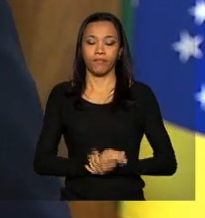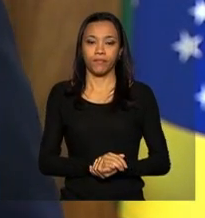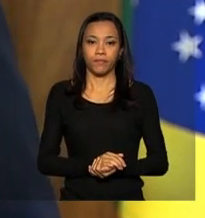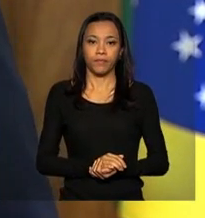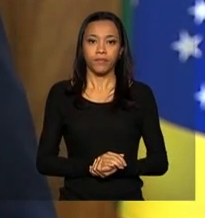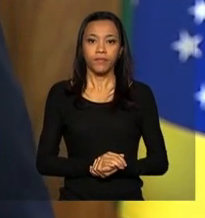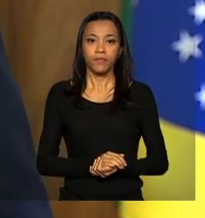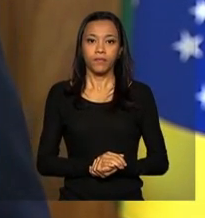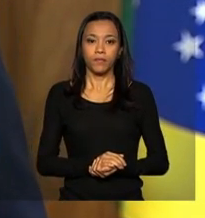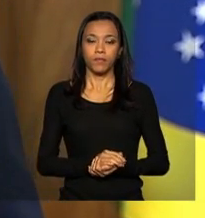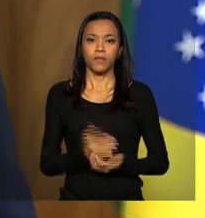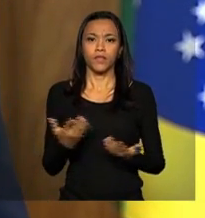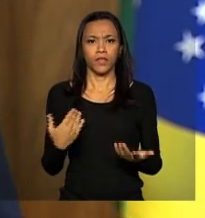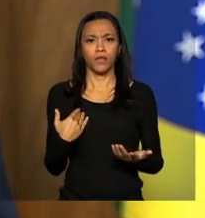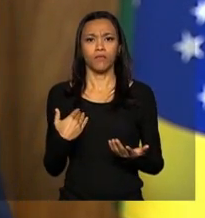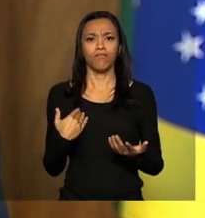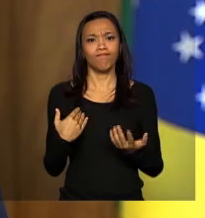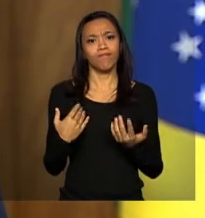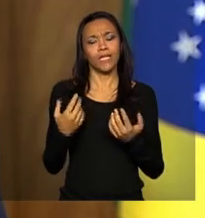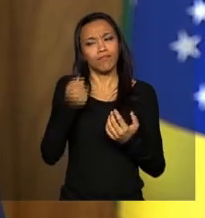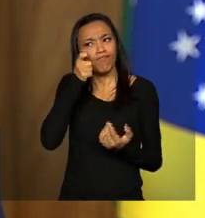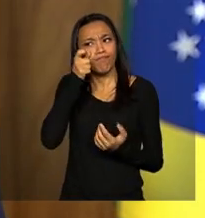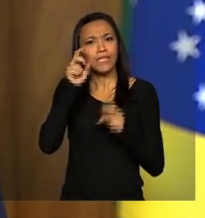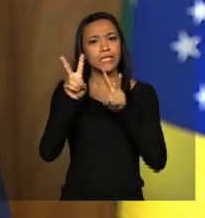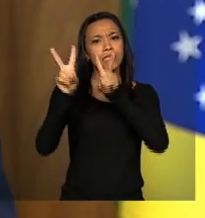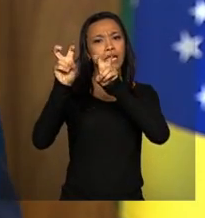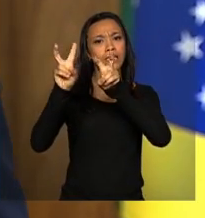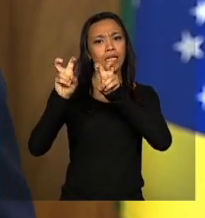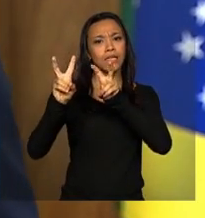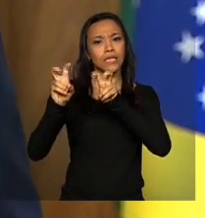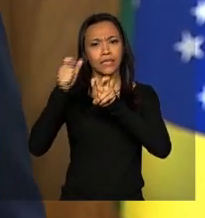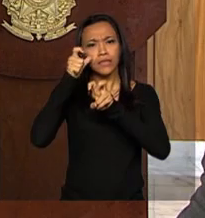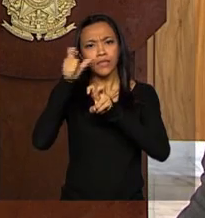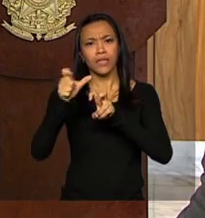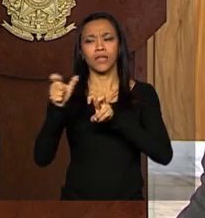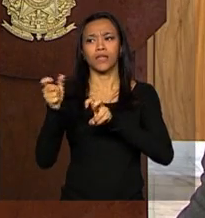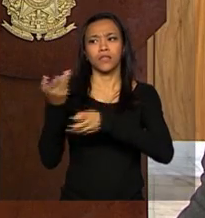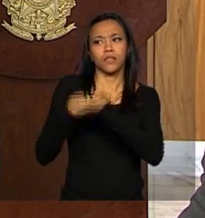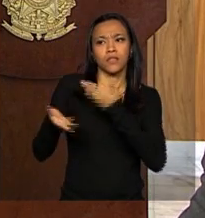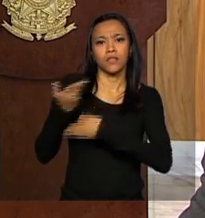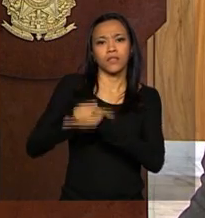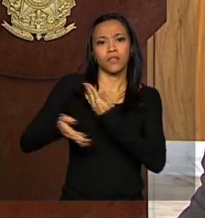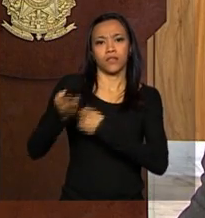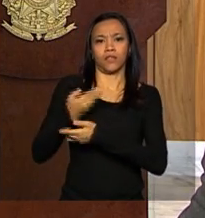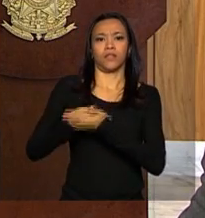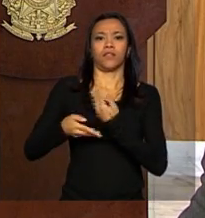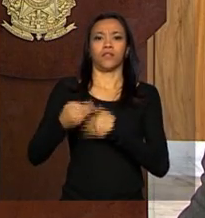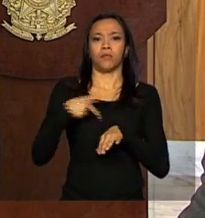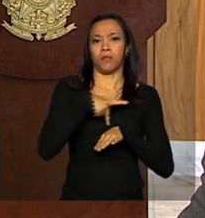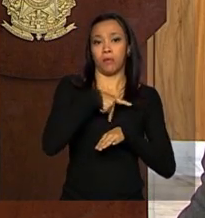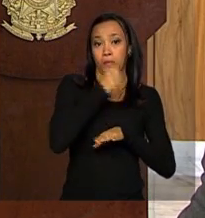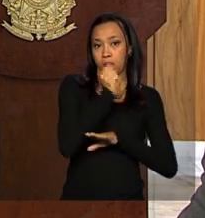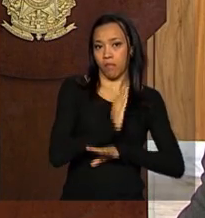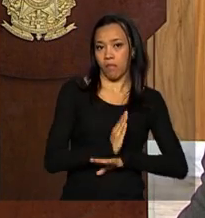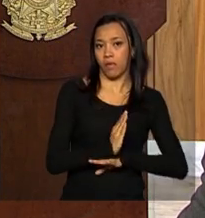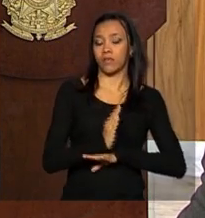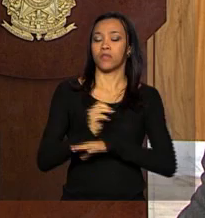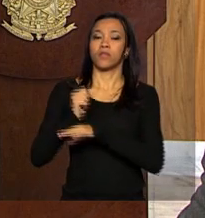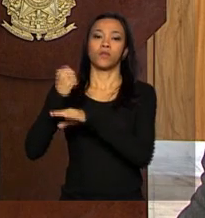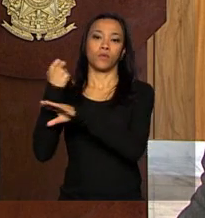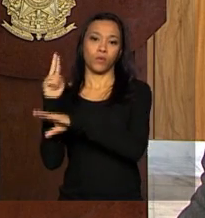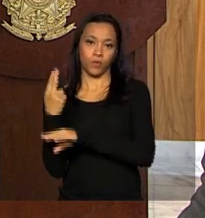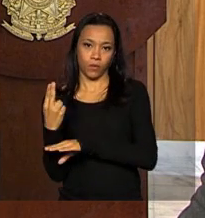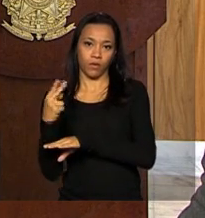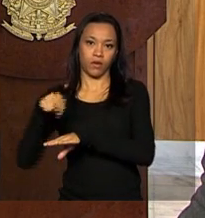Nesse sentido, há assuntos de comum interesse que nós temos que atender de maneira bilateral ou multilateral, levando em consideração que no